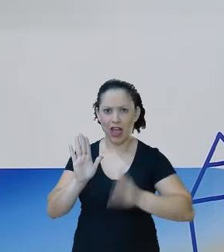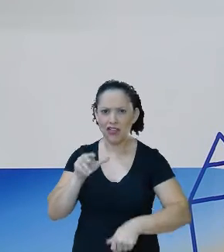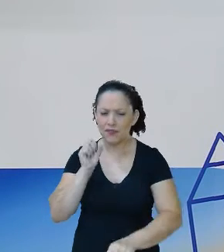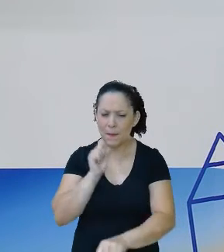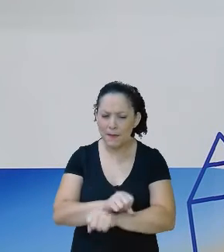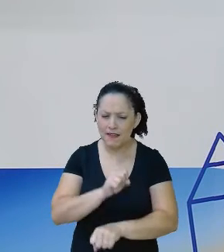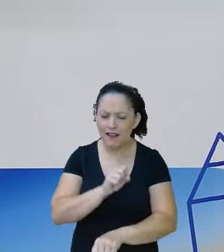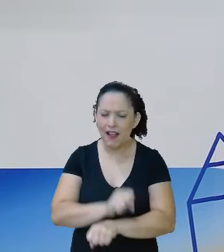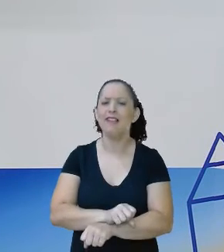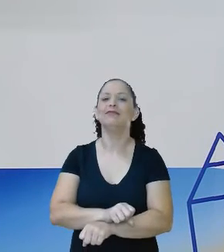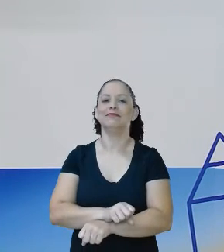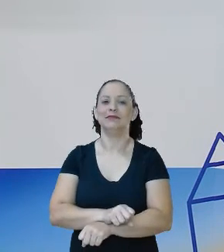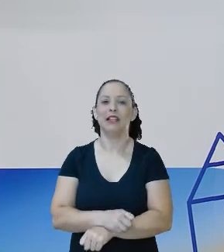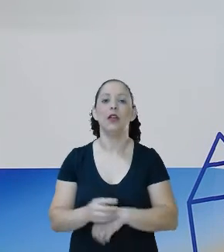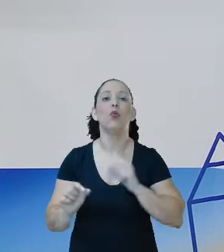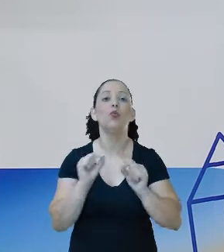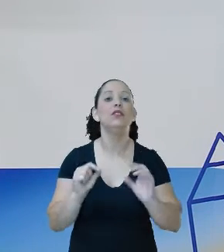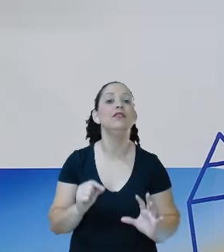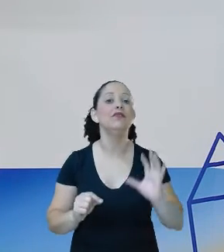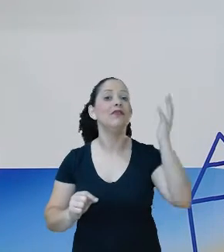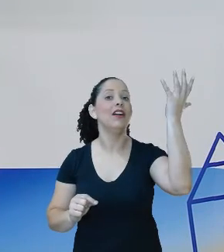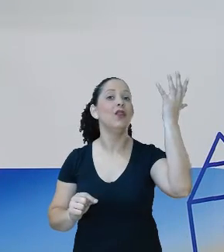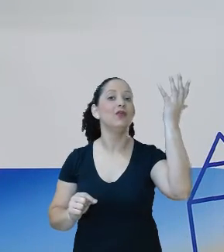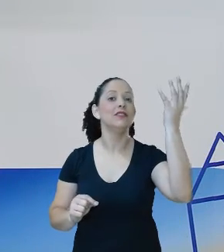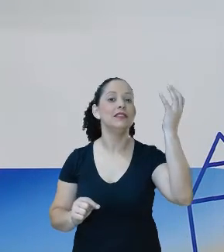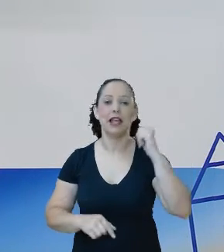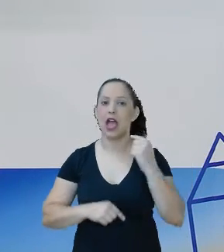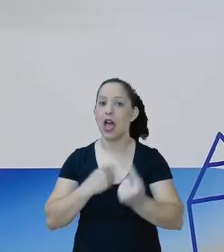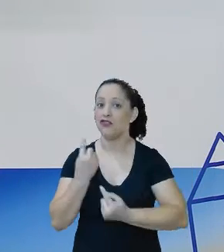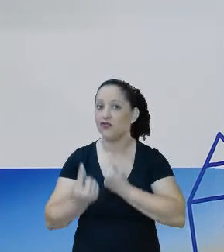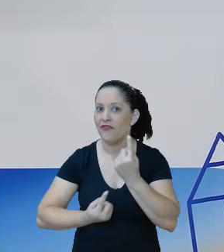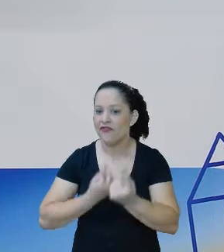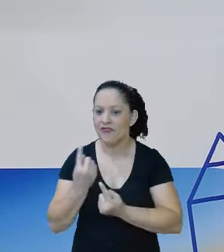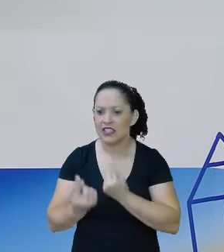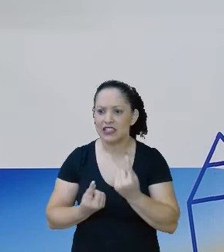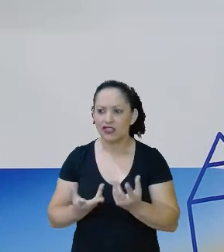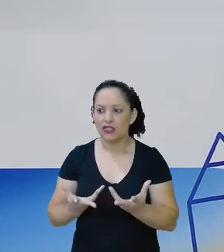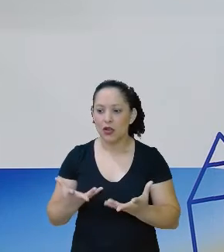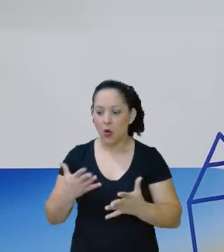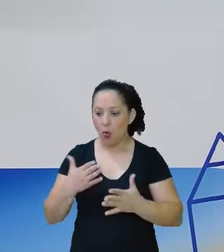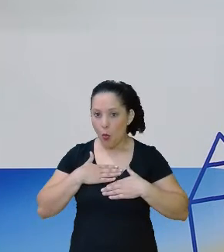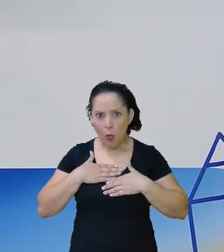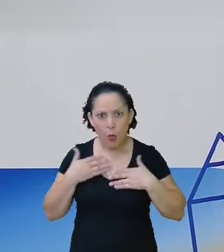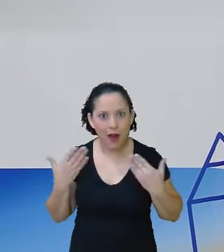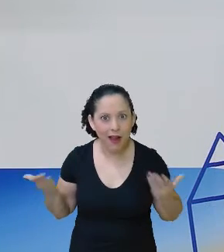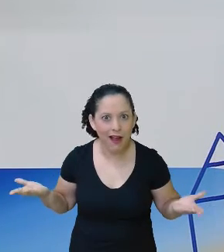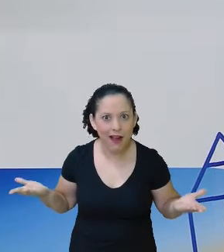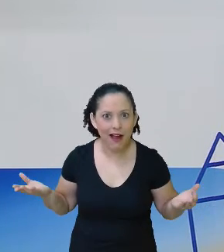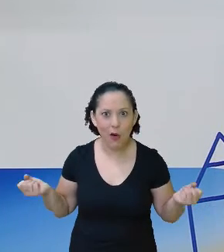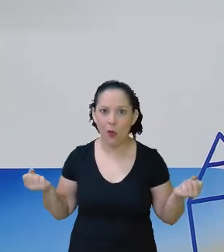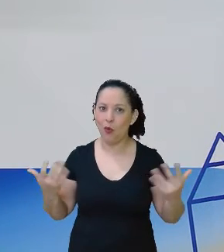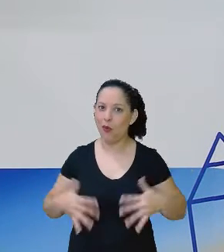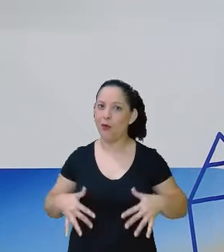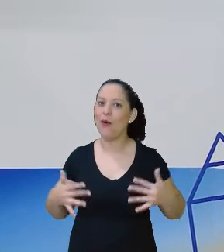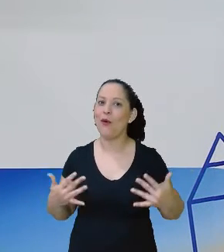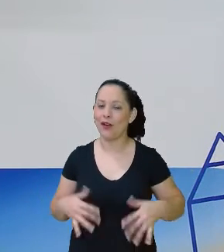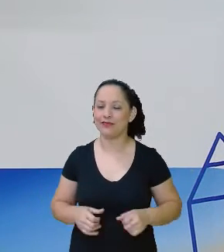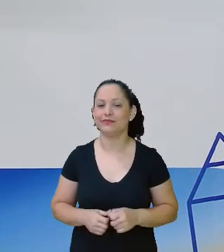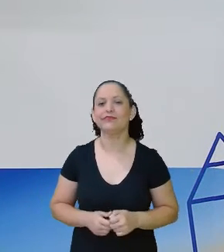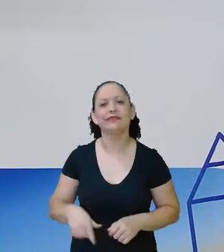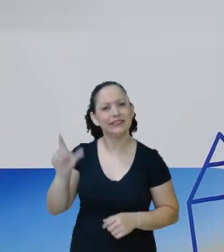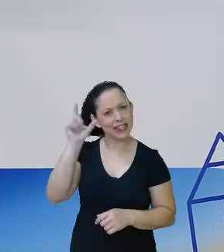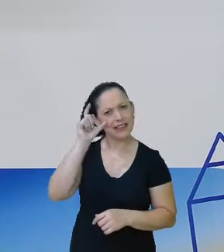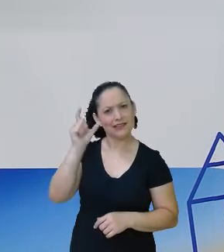mundo esperava por aquele final. Às vezes, é surpreendente. E o interessante é que como os